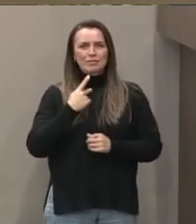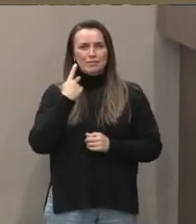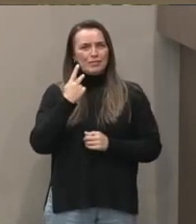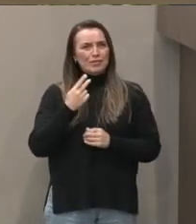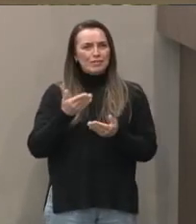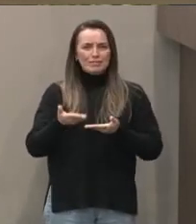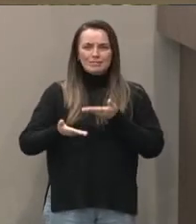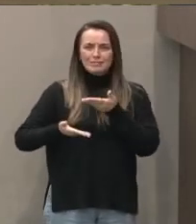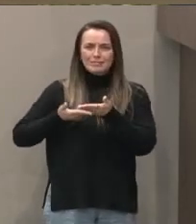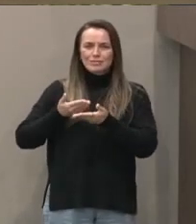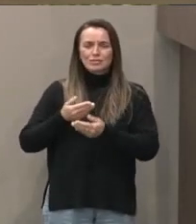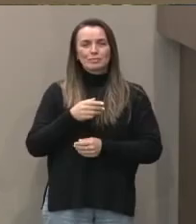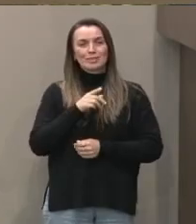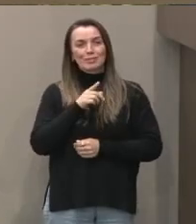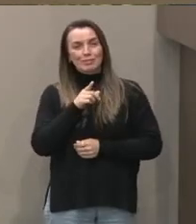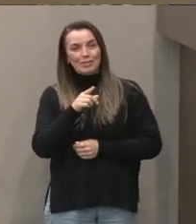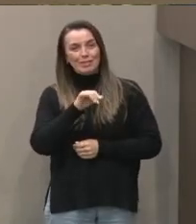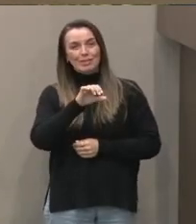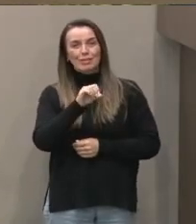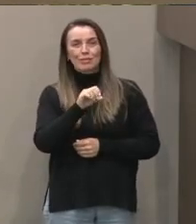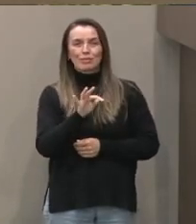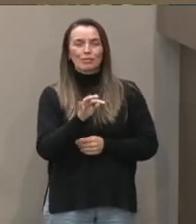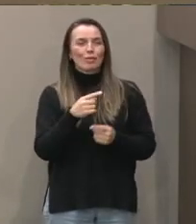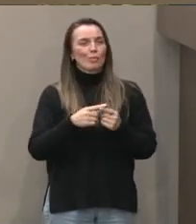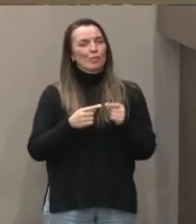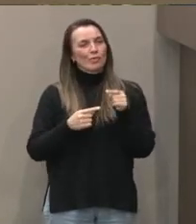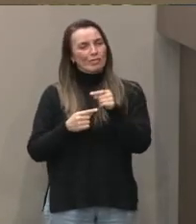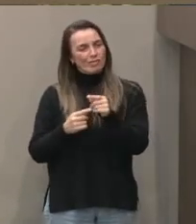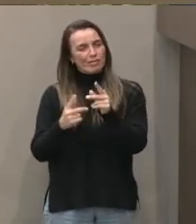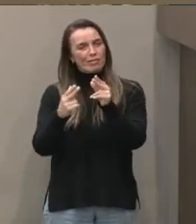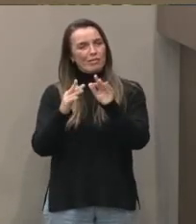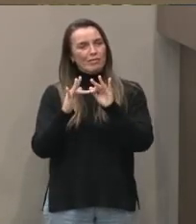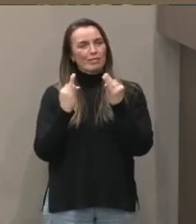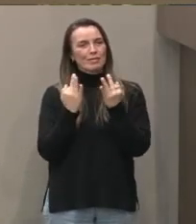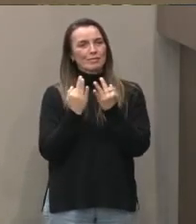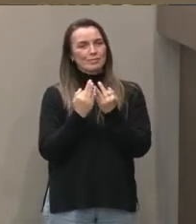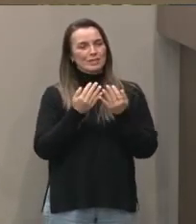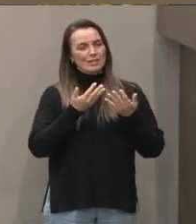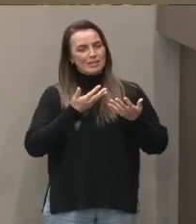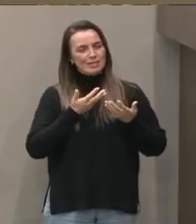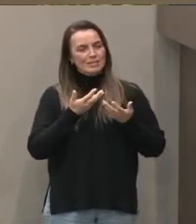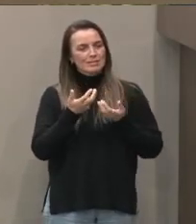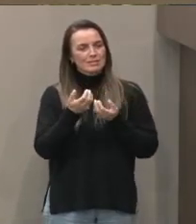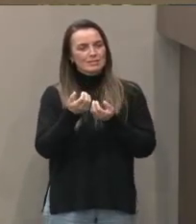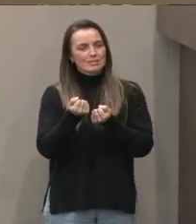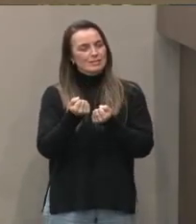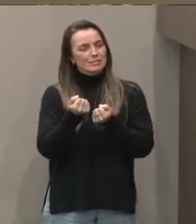IOT, porque a IOT é uma família que nos recebe de braços abertos.